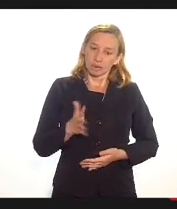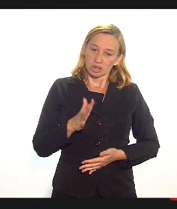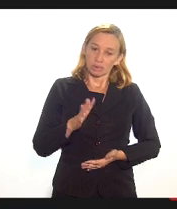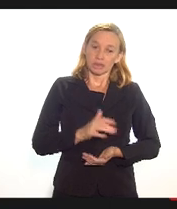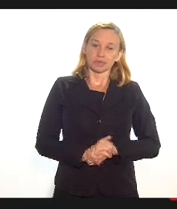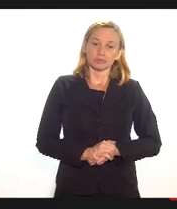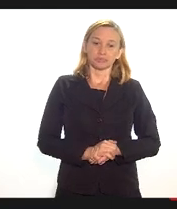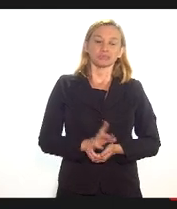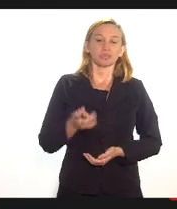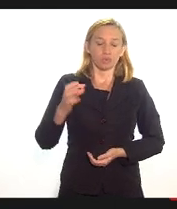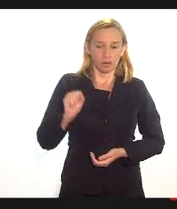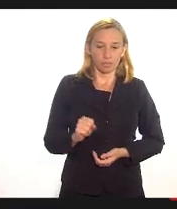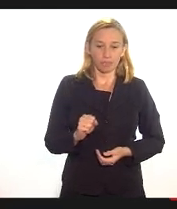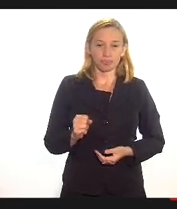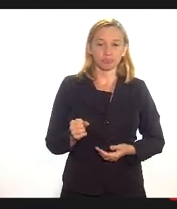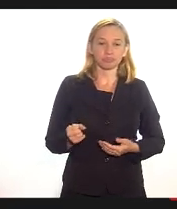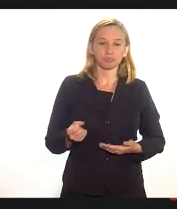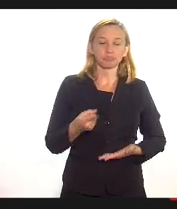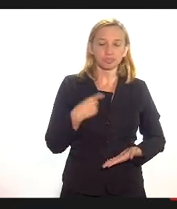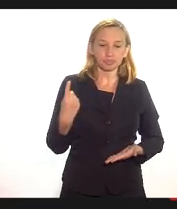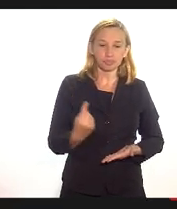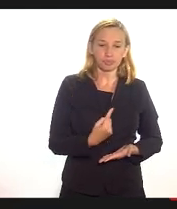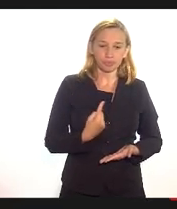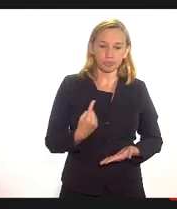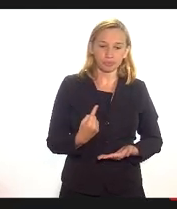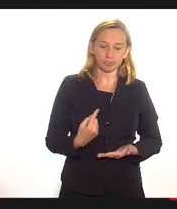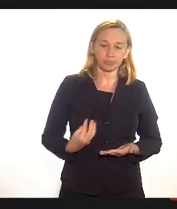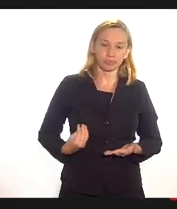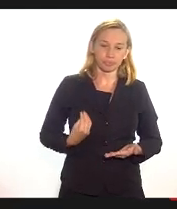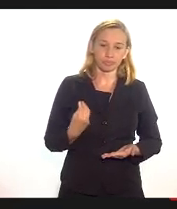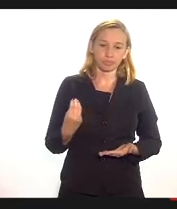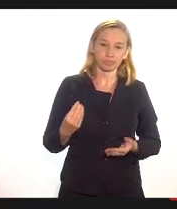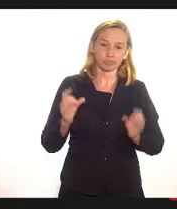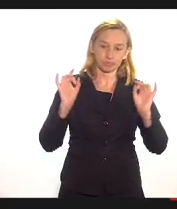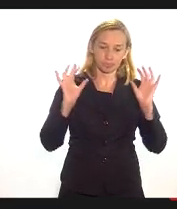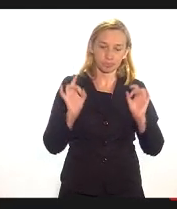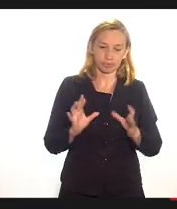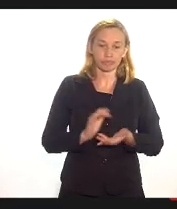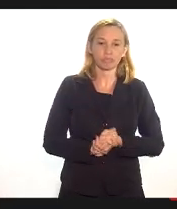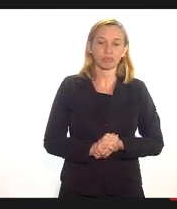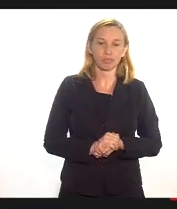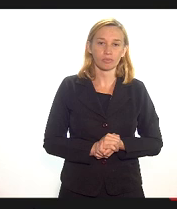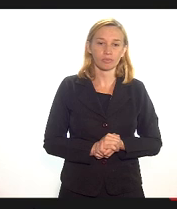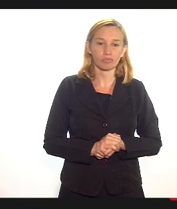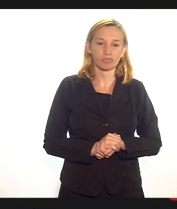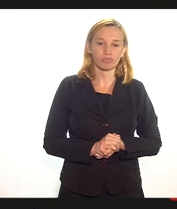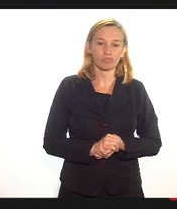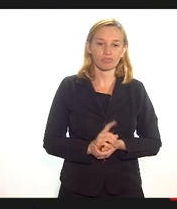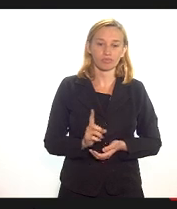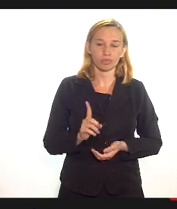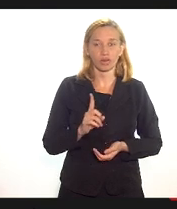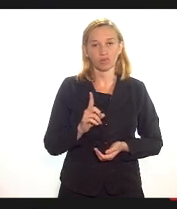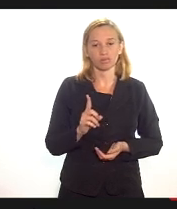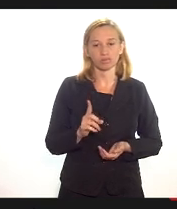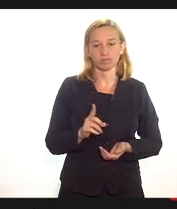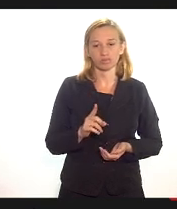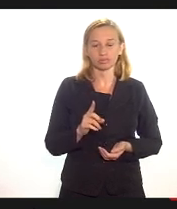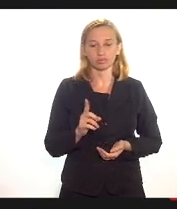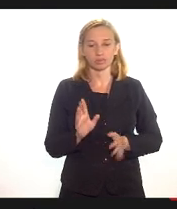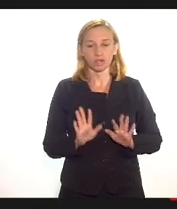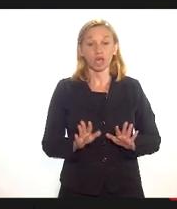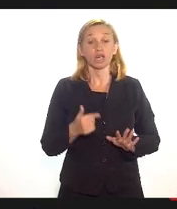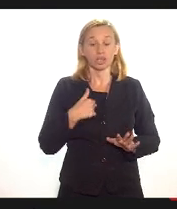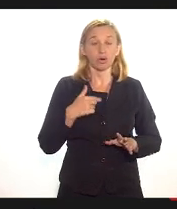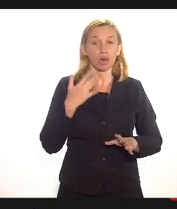royalty, defender a nossa participação real e não uma coisa meio forjada, não é? Então eu estou